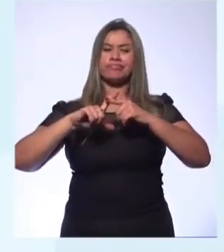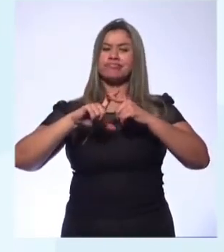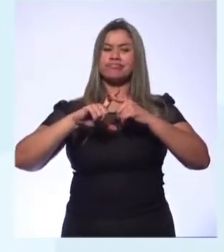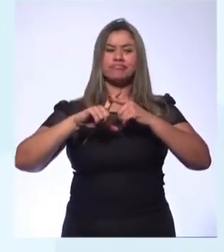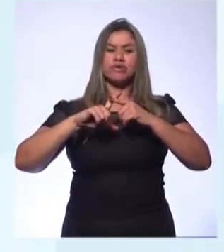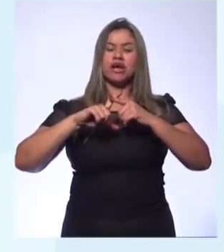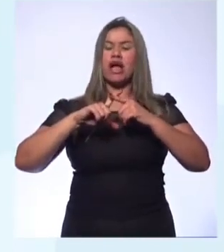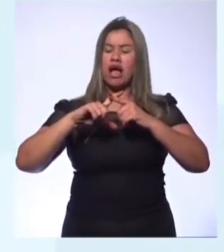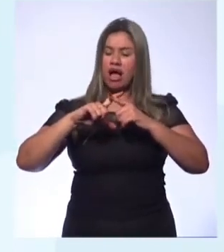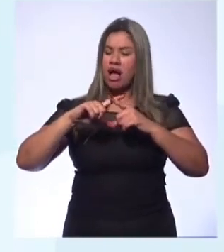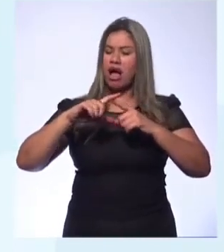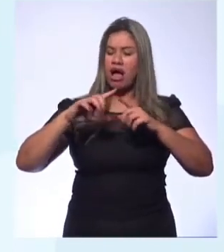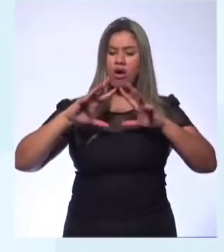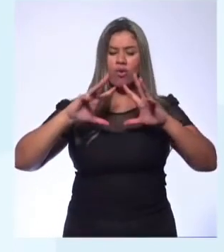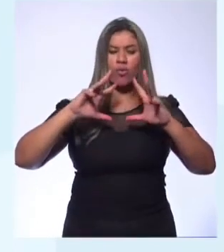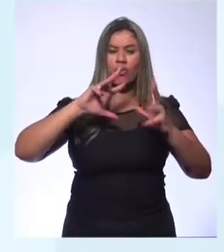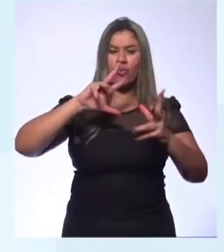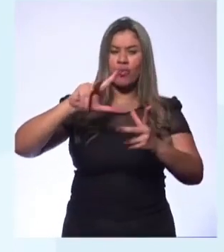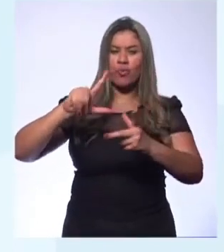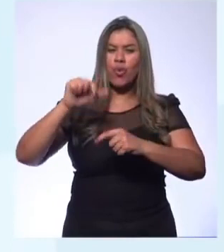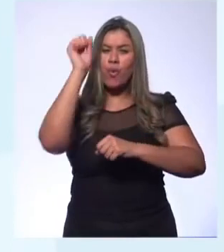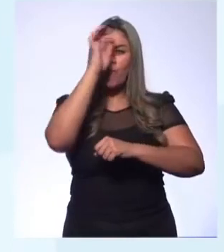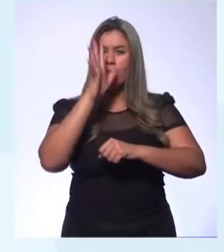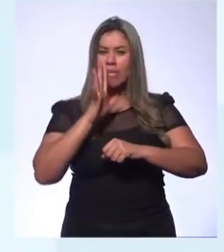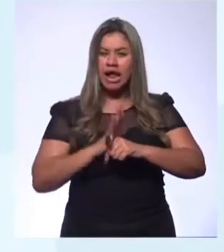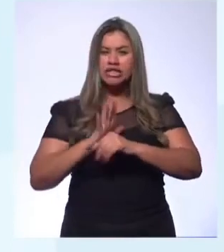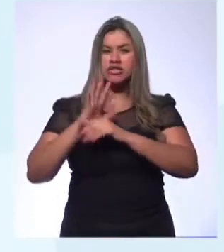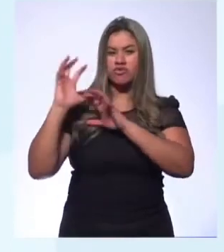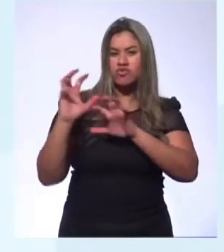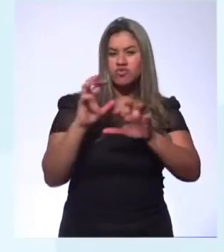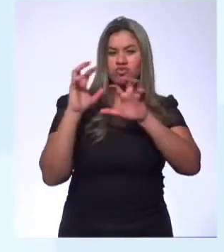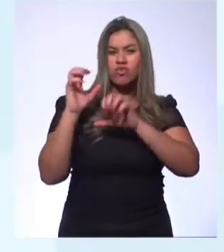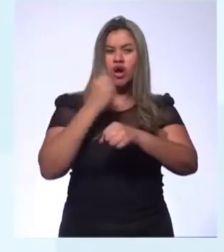de afligir a nação brasileira em